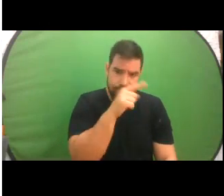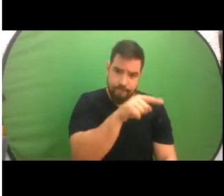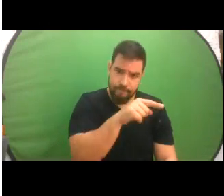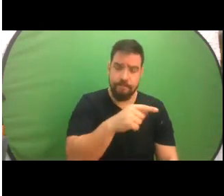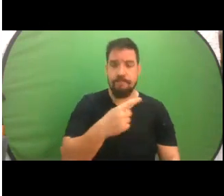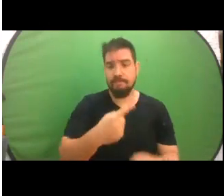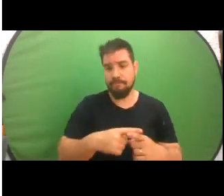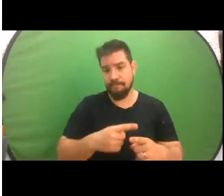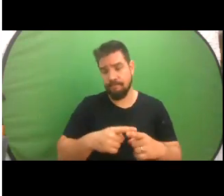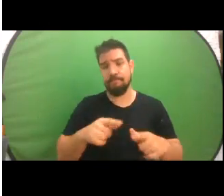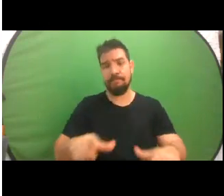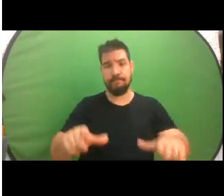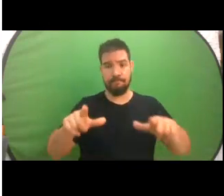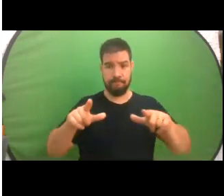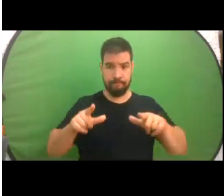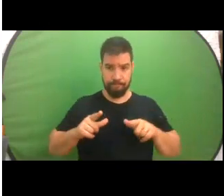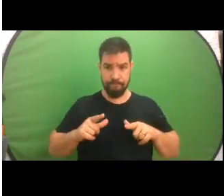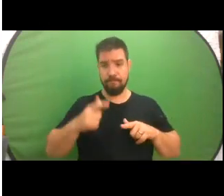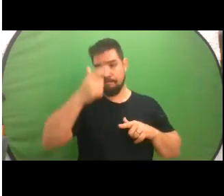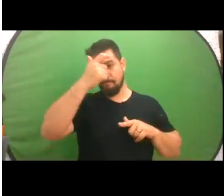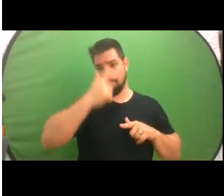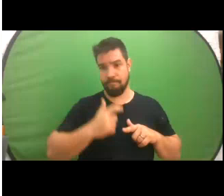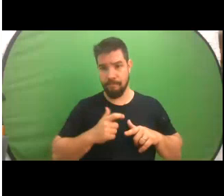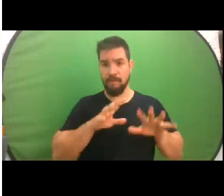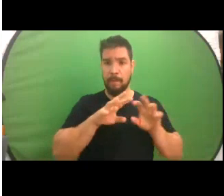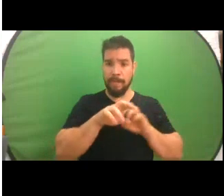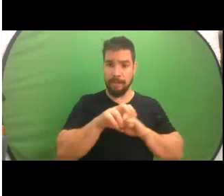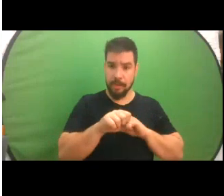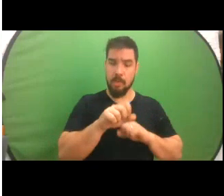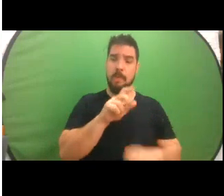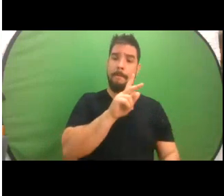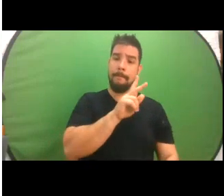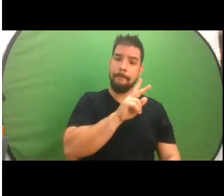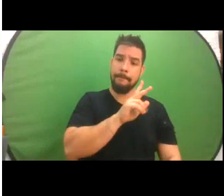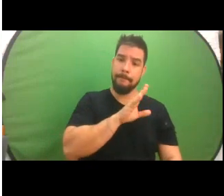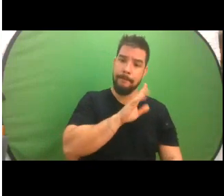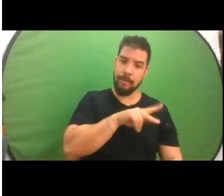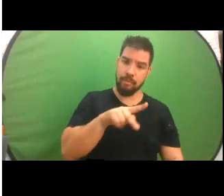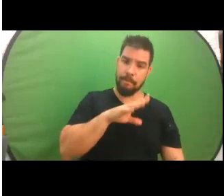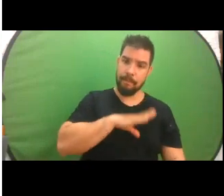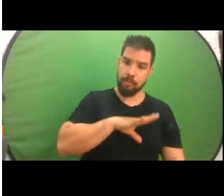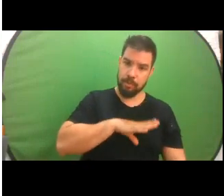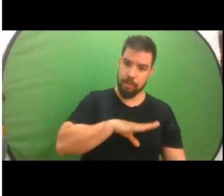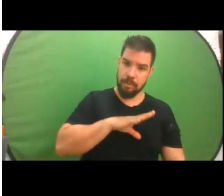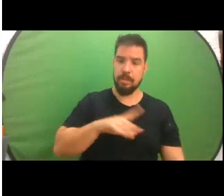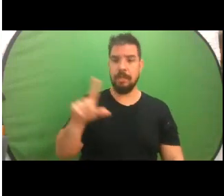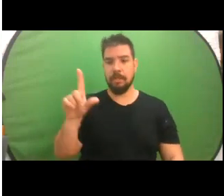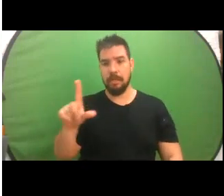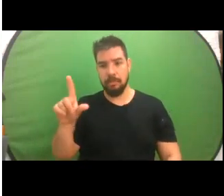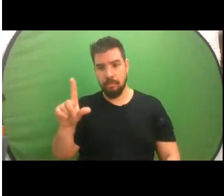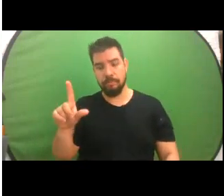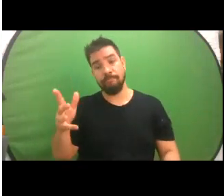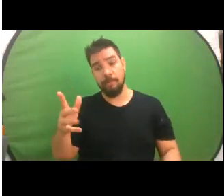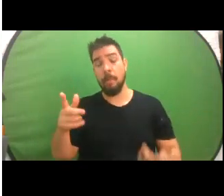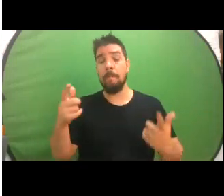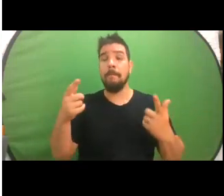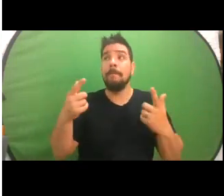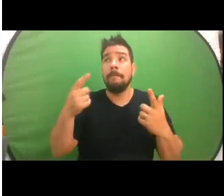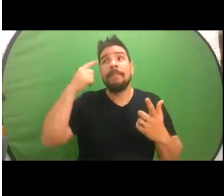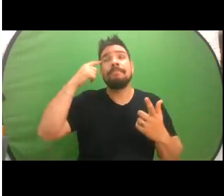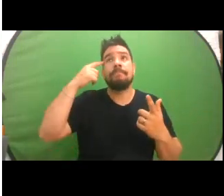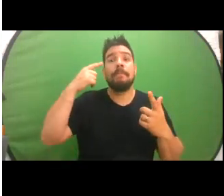habilitação da língua portuguesa e das suas literaturas, nós entendemos que a gente precisava que